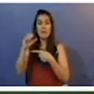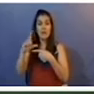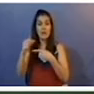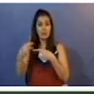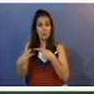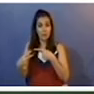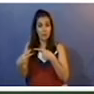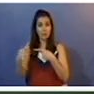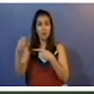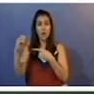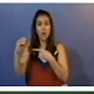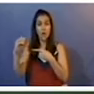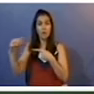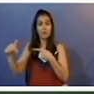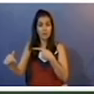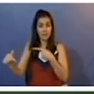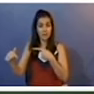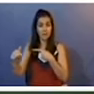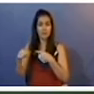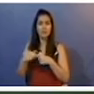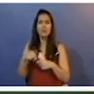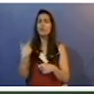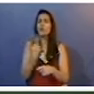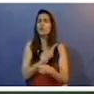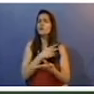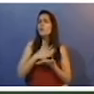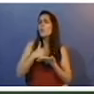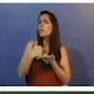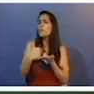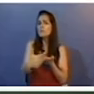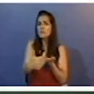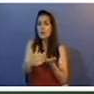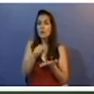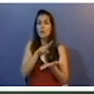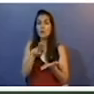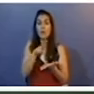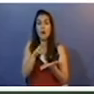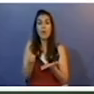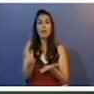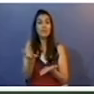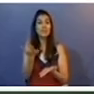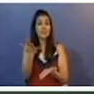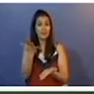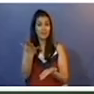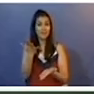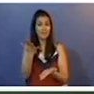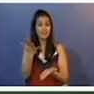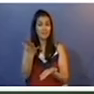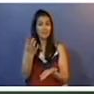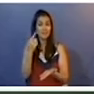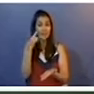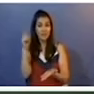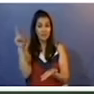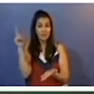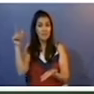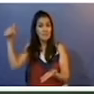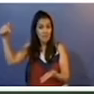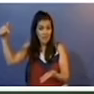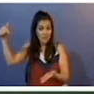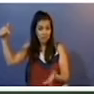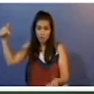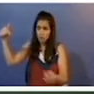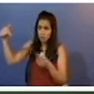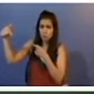Cl2O7. Então, a gente vai começar o nome pela quantidade de oxigênios que nós temos. Então, esse prefixo do 7